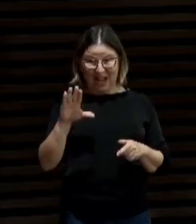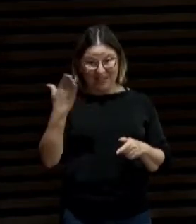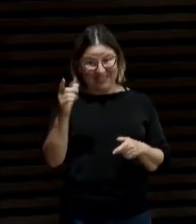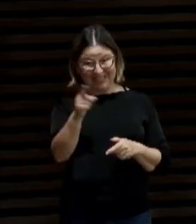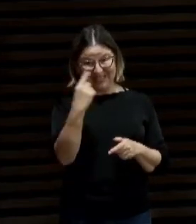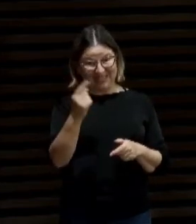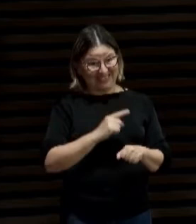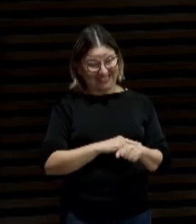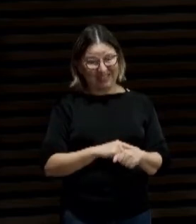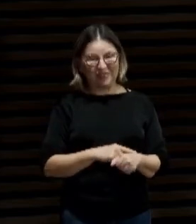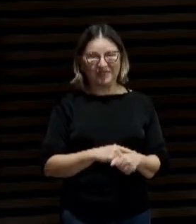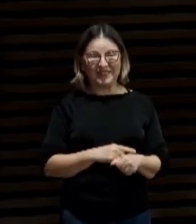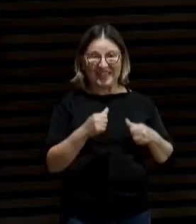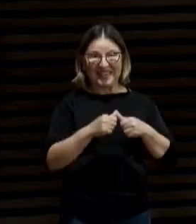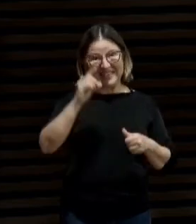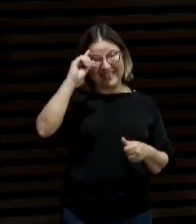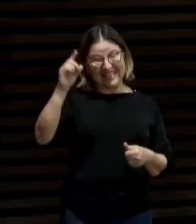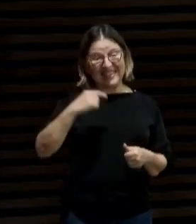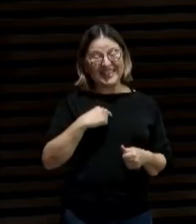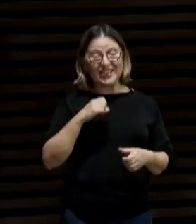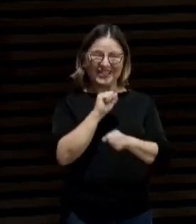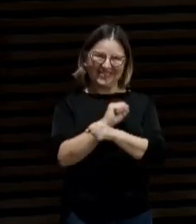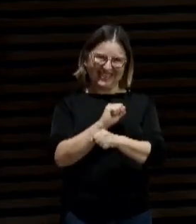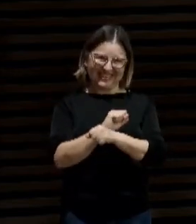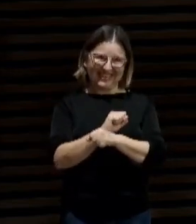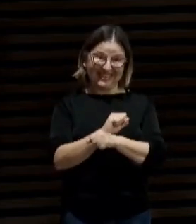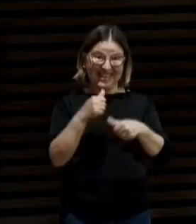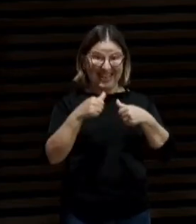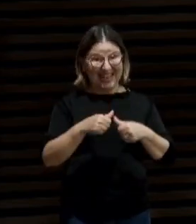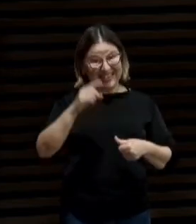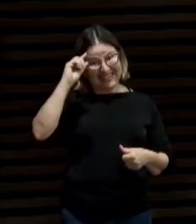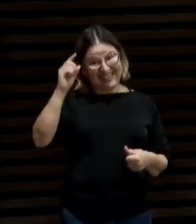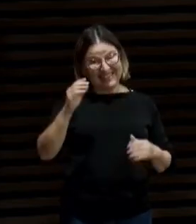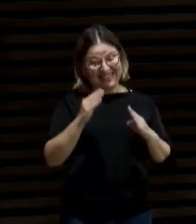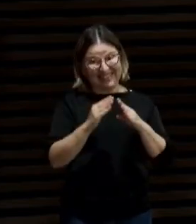Esse é o dia que eu espero, meus amados. Esse é o dia que a igreja espera.